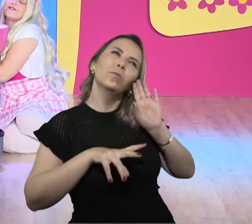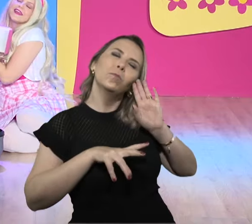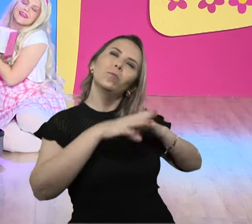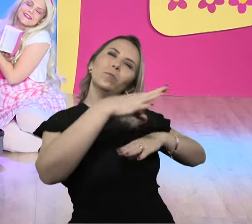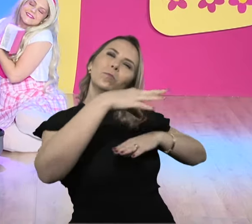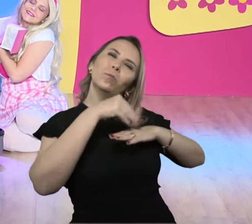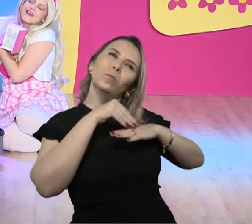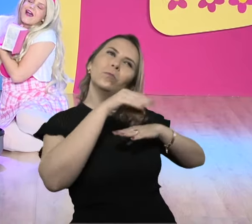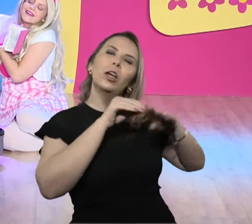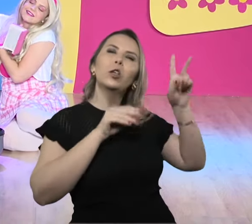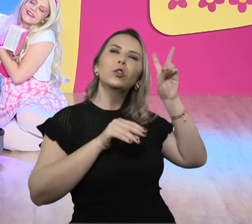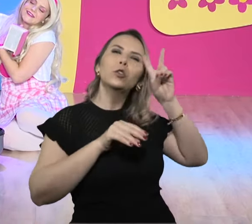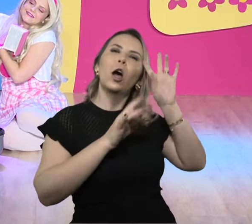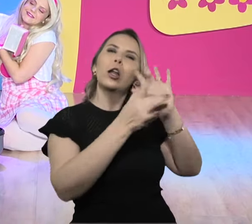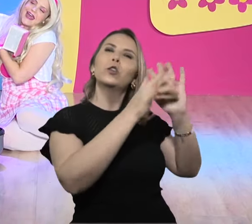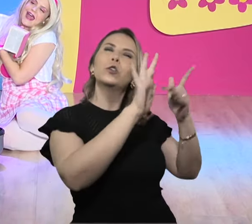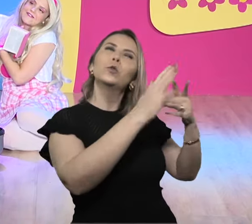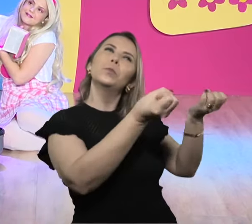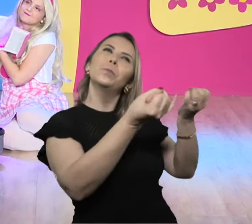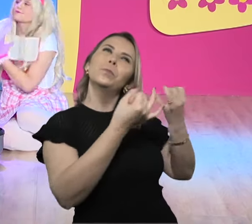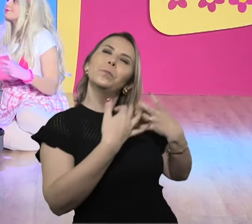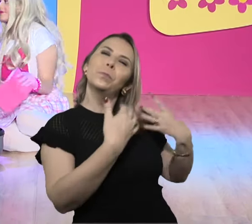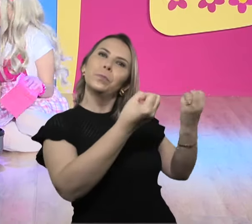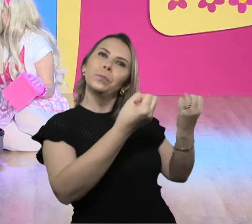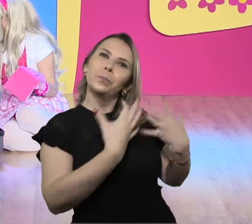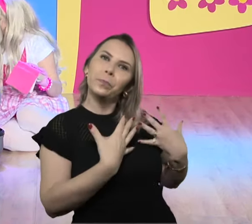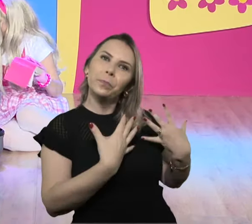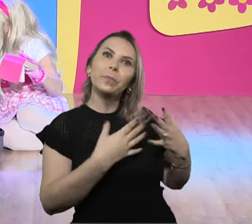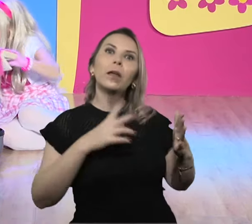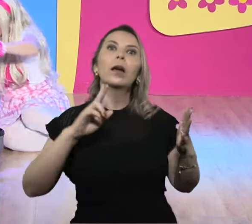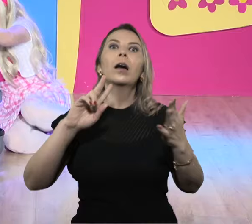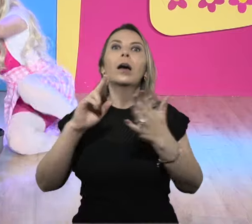e ouvir as histórias que ele contava.